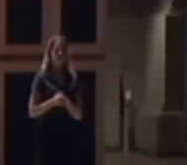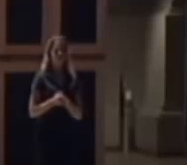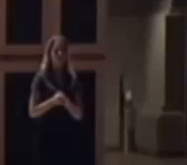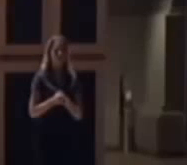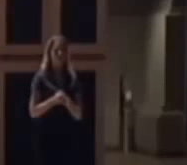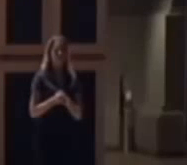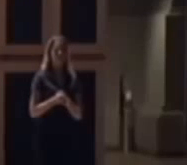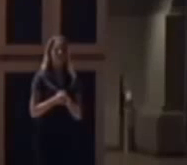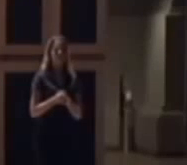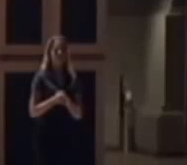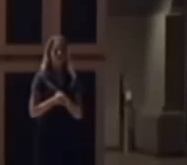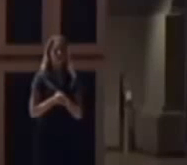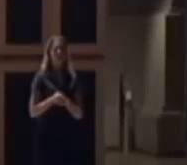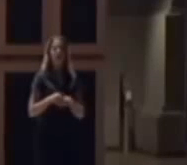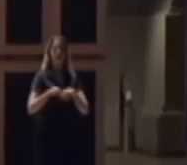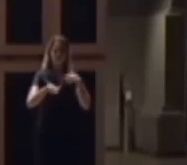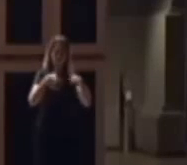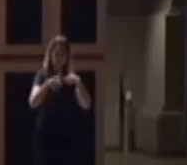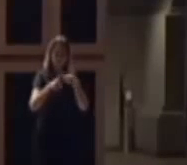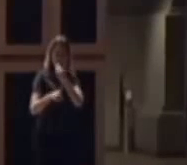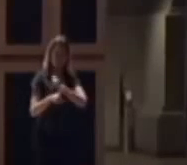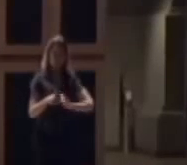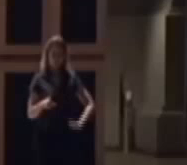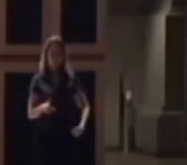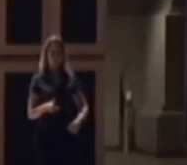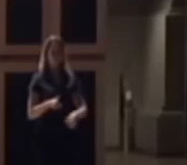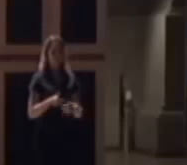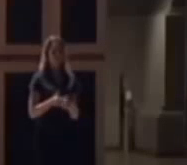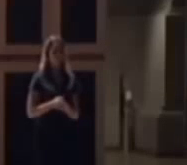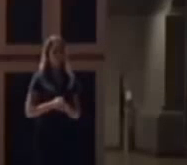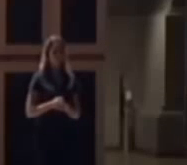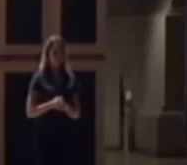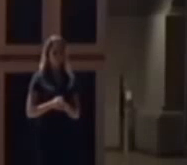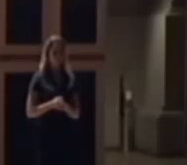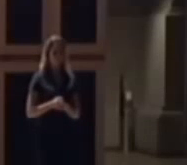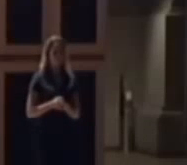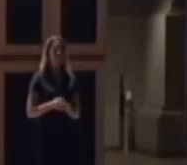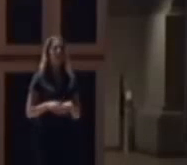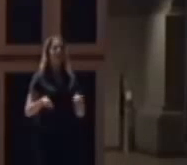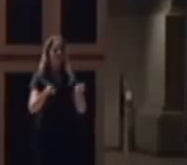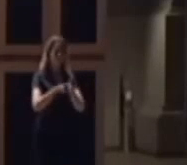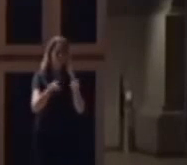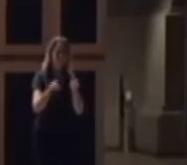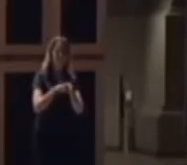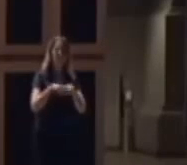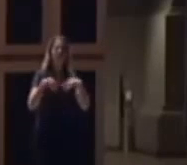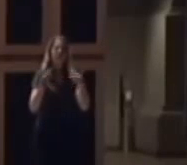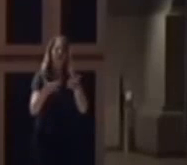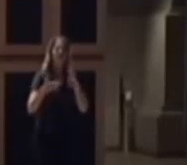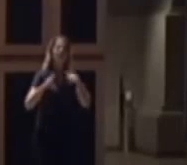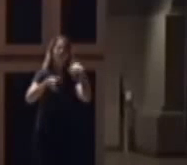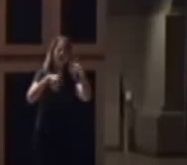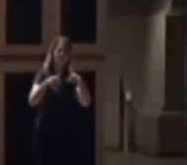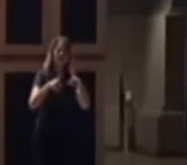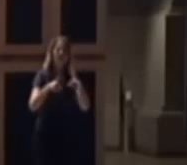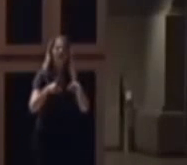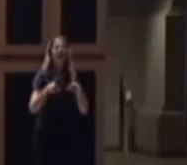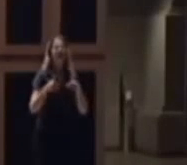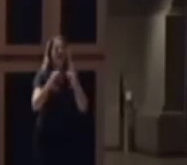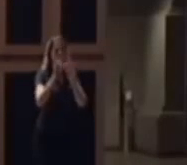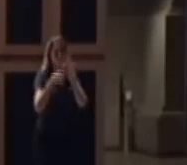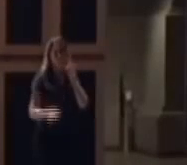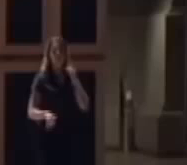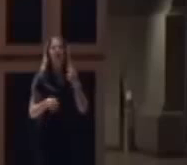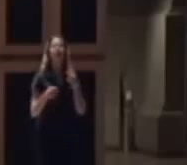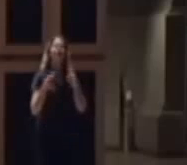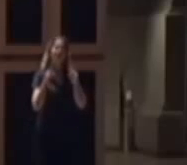gasto do recurso público, e, ao mesmo tempo, sem o engessamento da instituição. Essa é uma linha muito tênue, é ainda